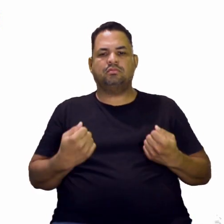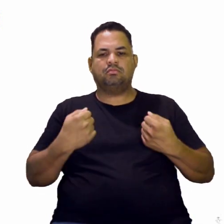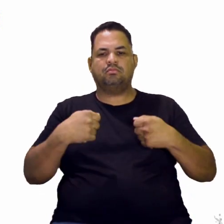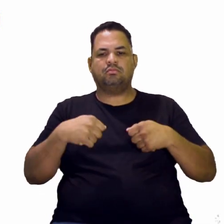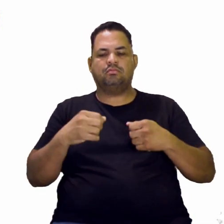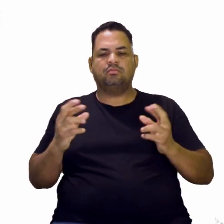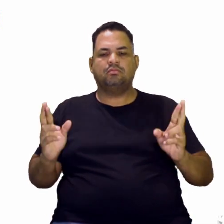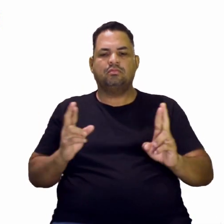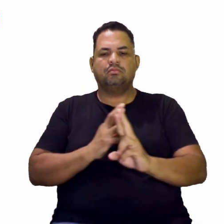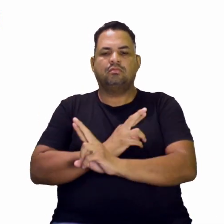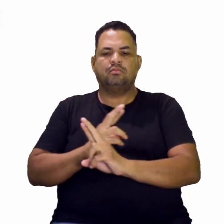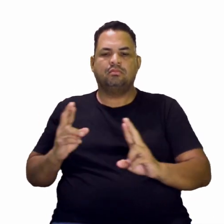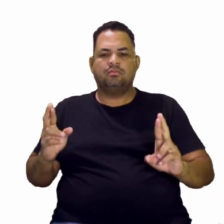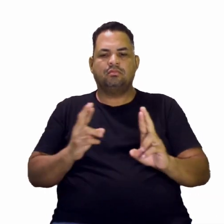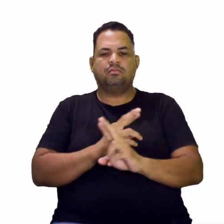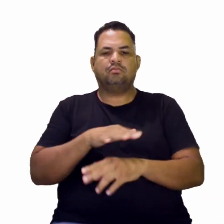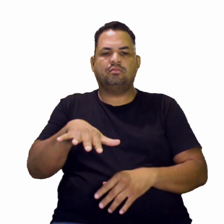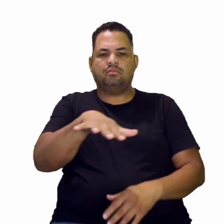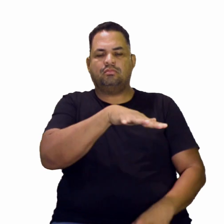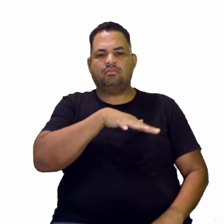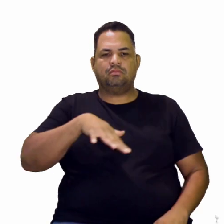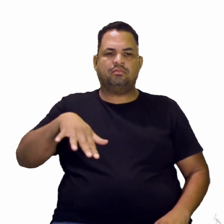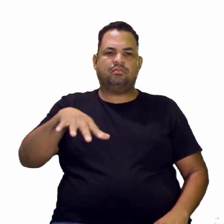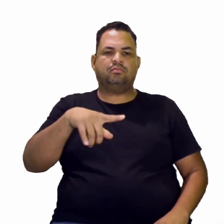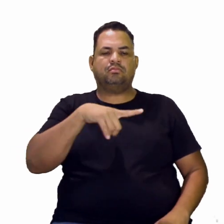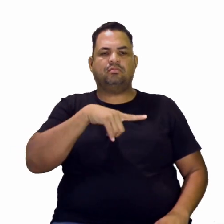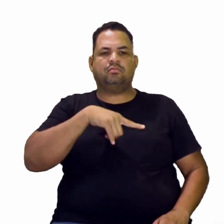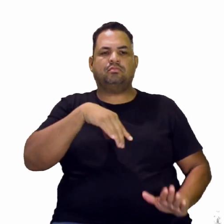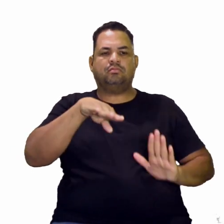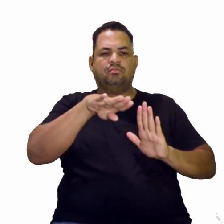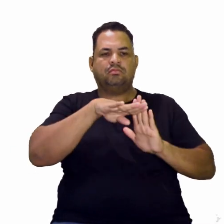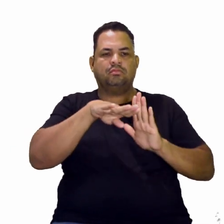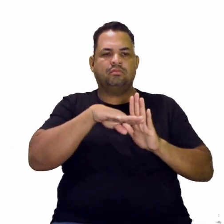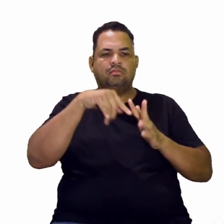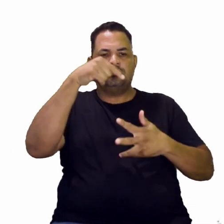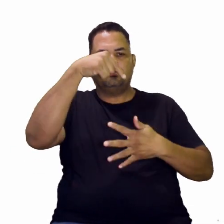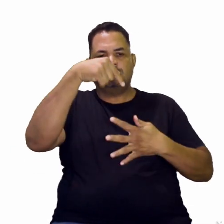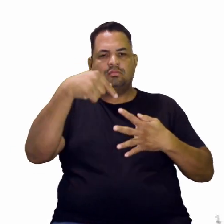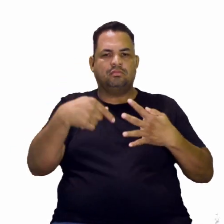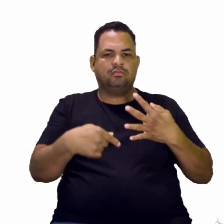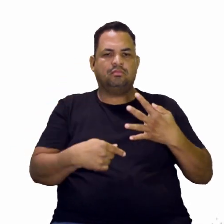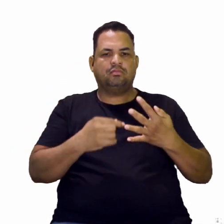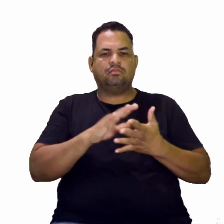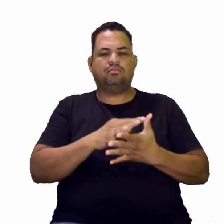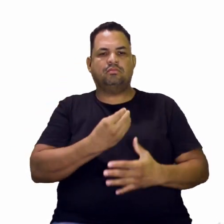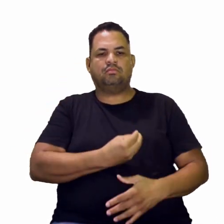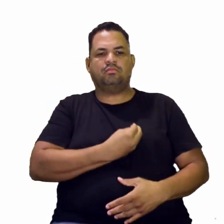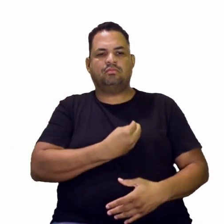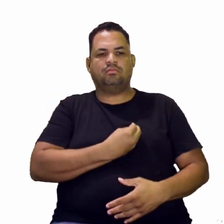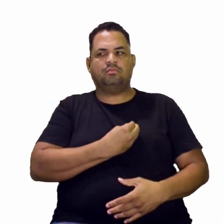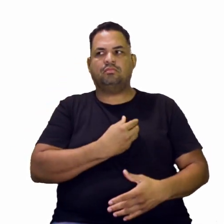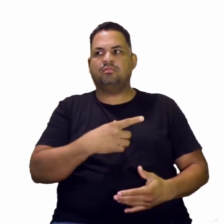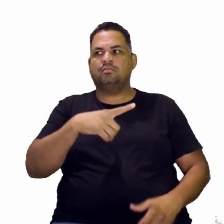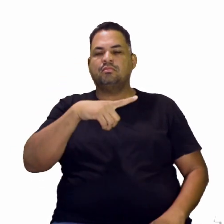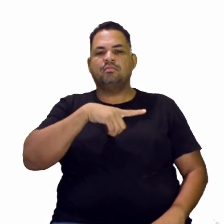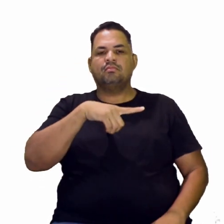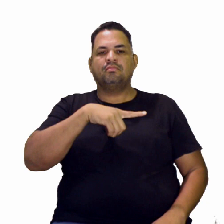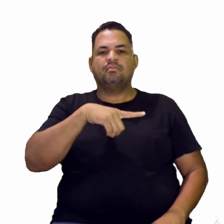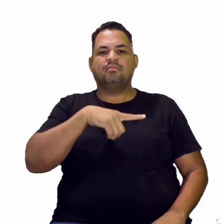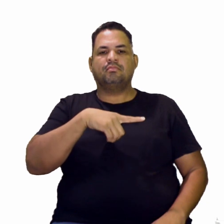permear essa distribuição. Vimos também a questão da classificação dos seres vivos, né? Vimos que